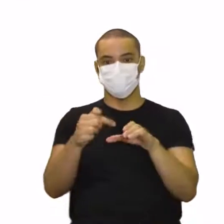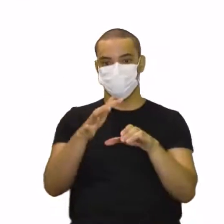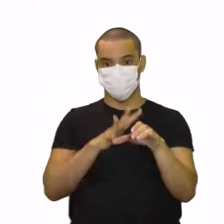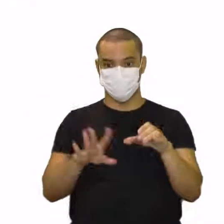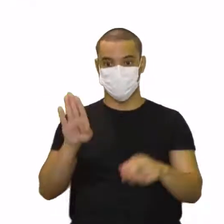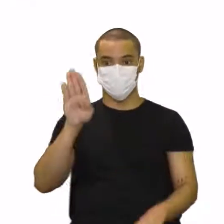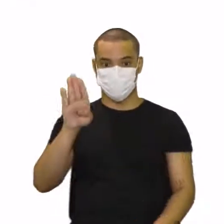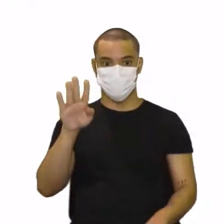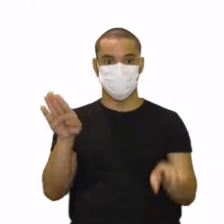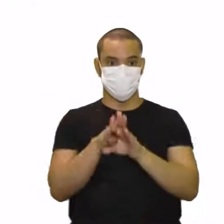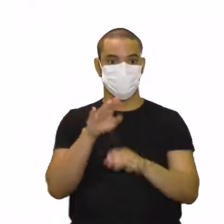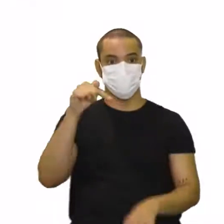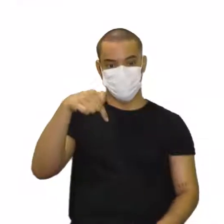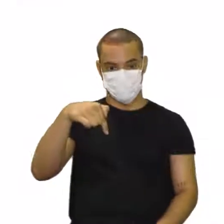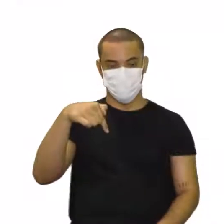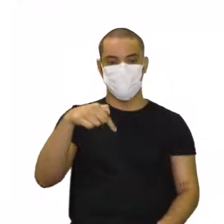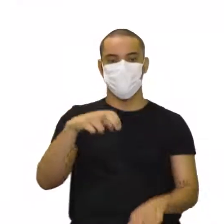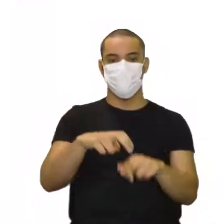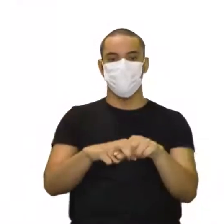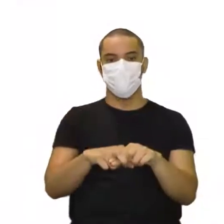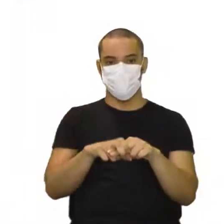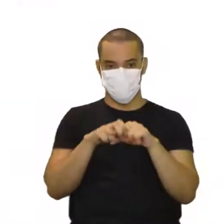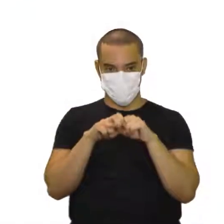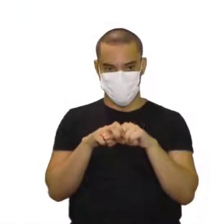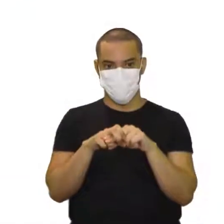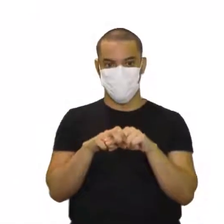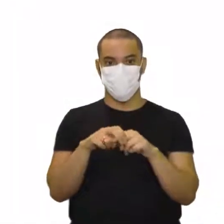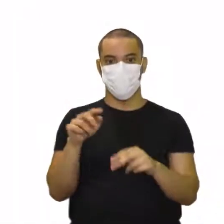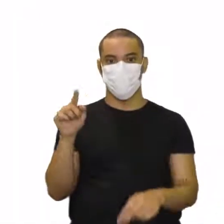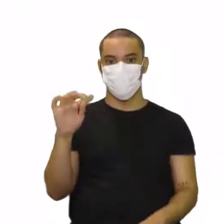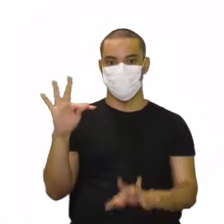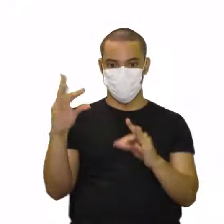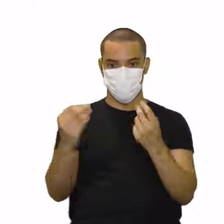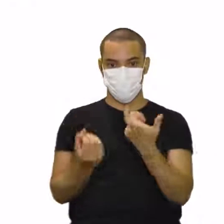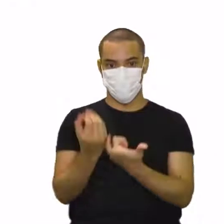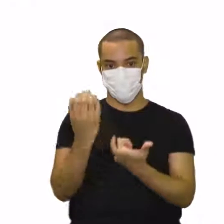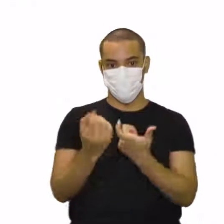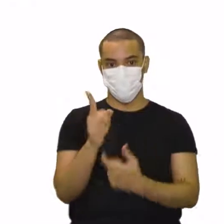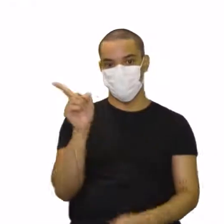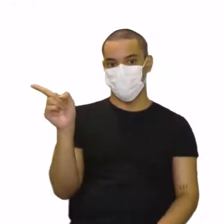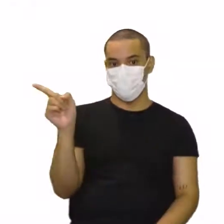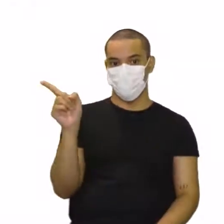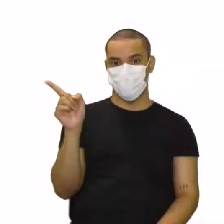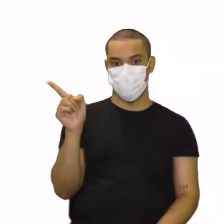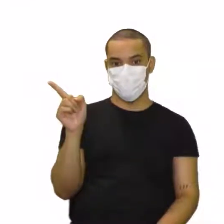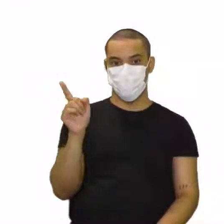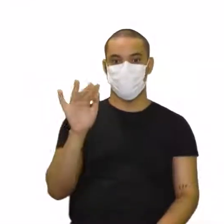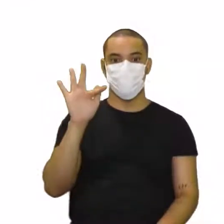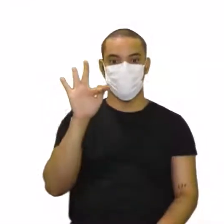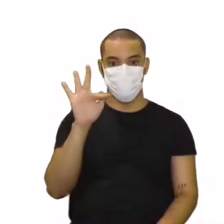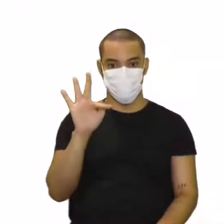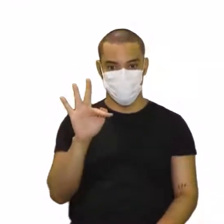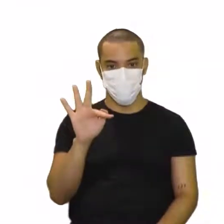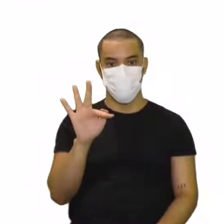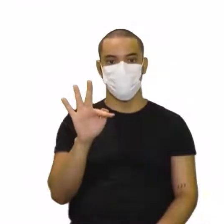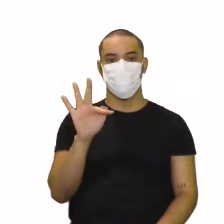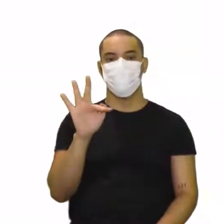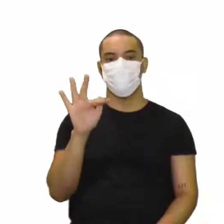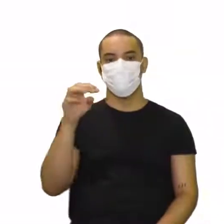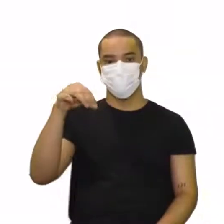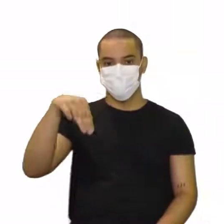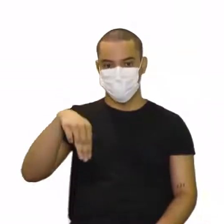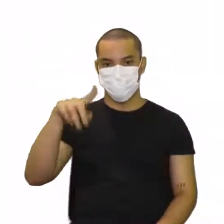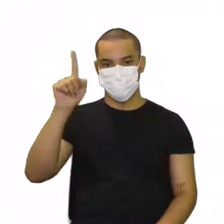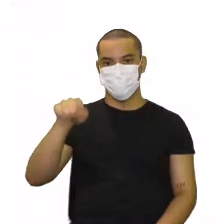à carga Q. Então, força magnética é tudo isso aqui, ó. Força magnética, como é que eu calculo certinho?